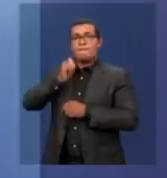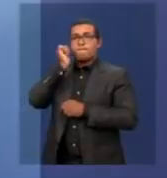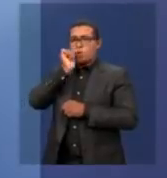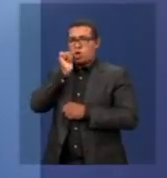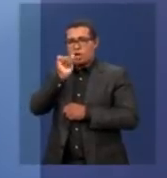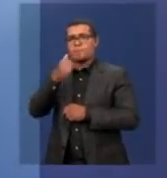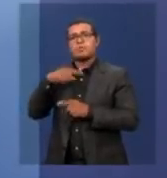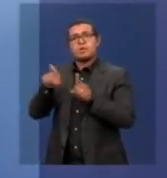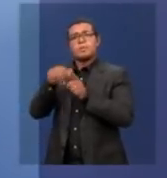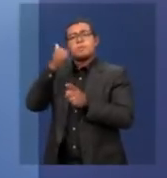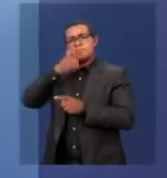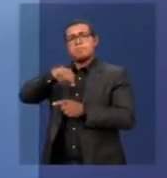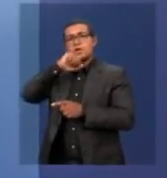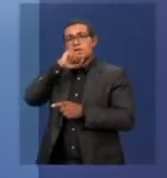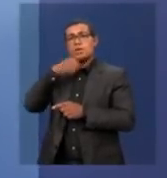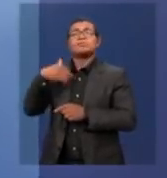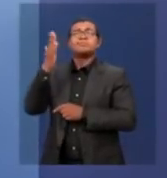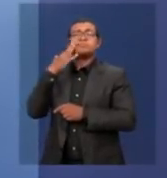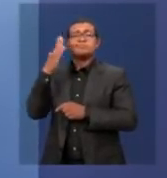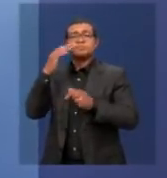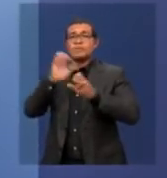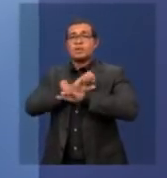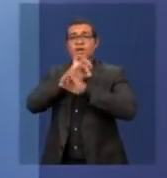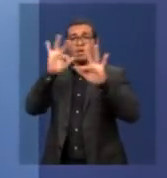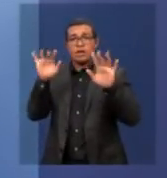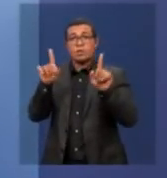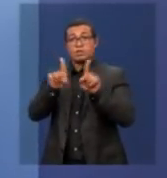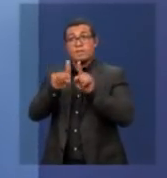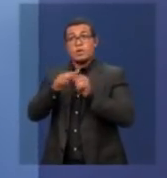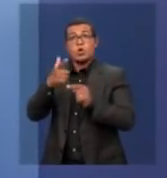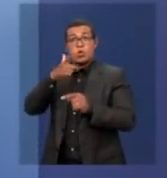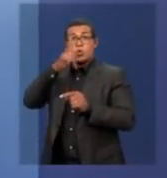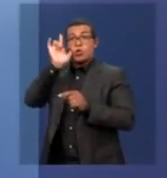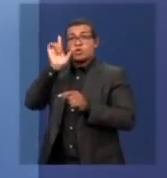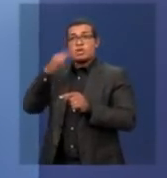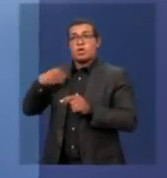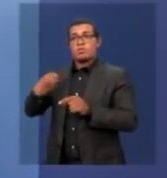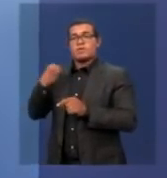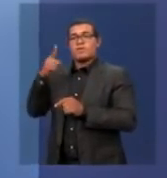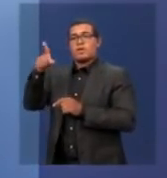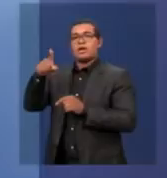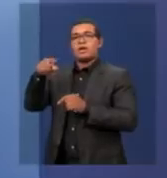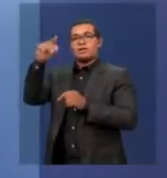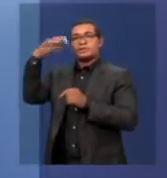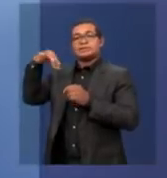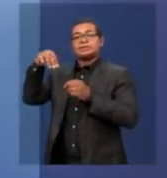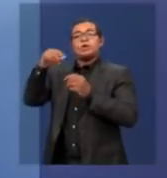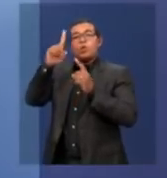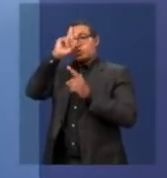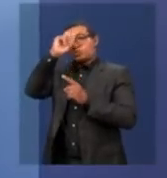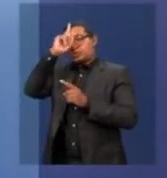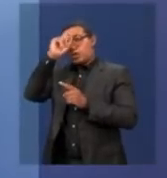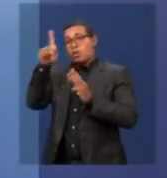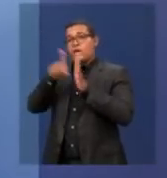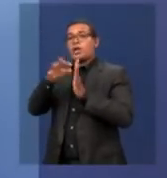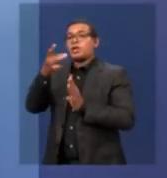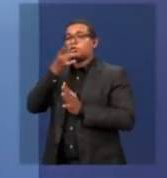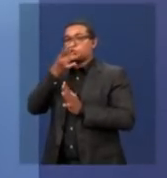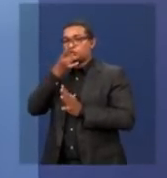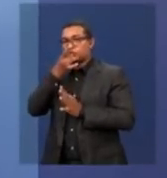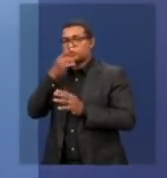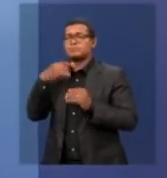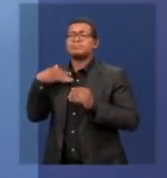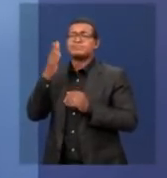eu sei porque eu ouço e recentemente onde estava na santa casa de cachoeiro foi no hospital infantil cei que a situação é muito grave